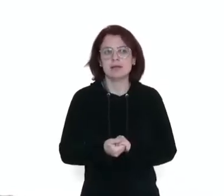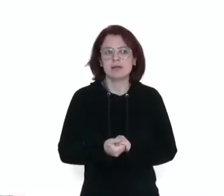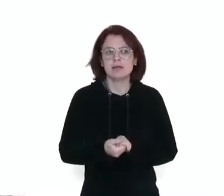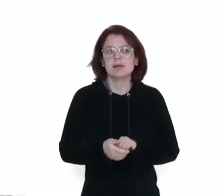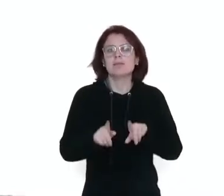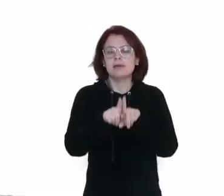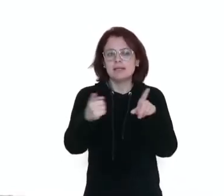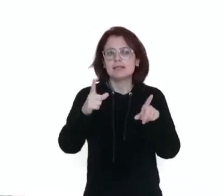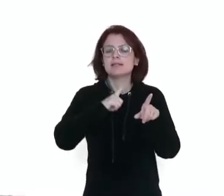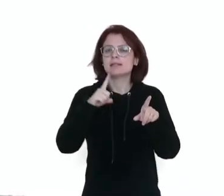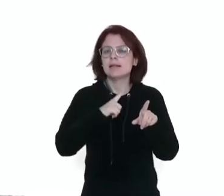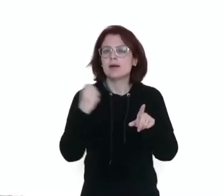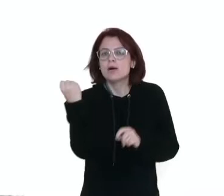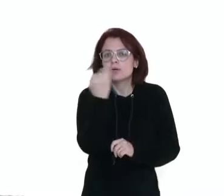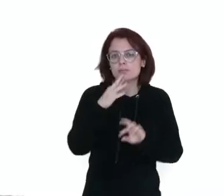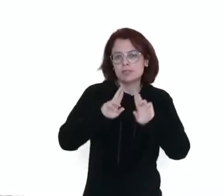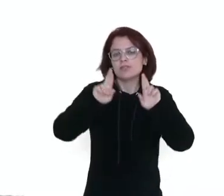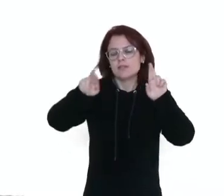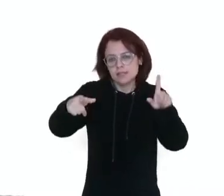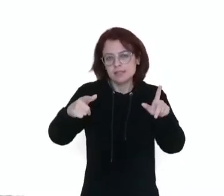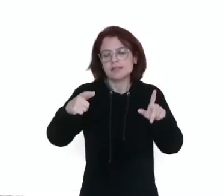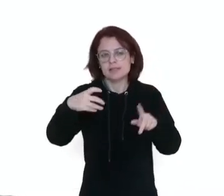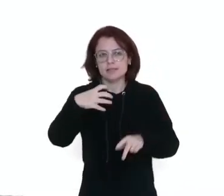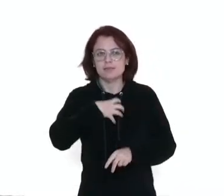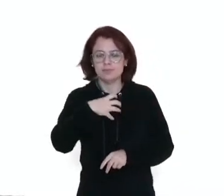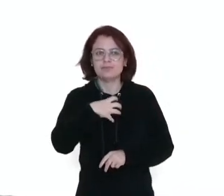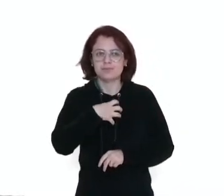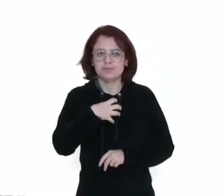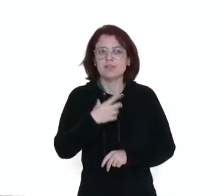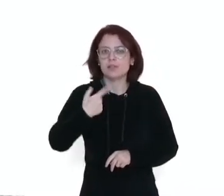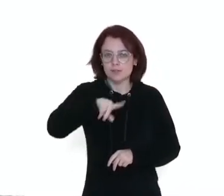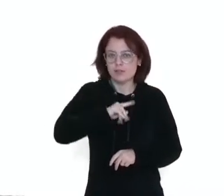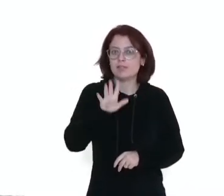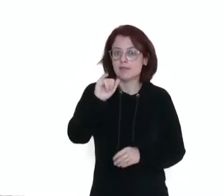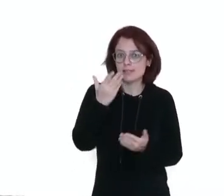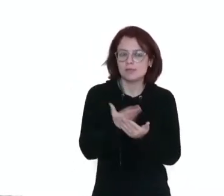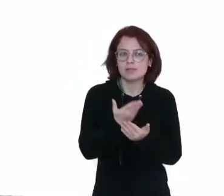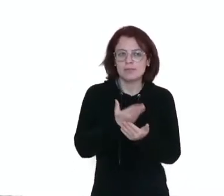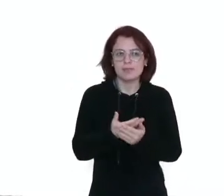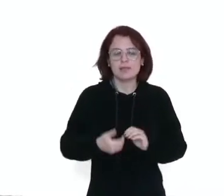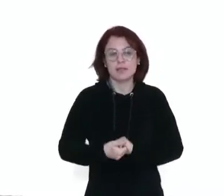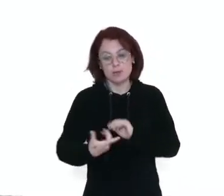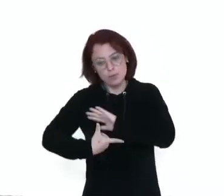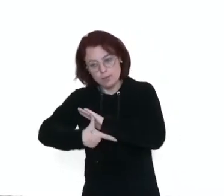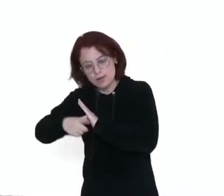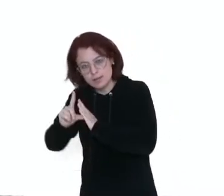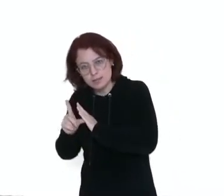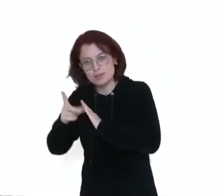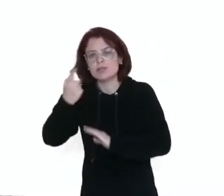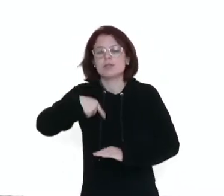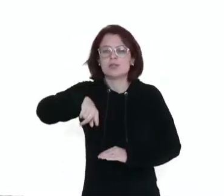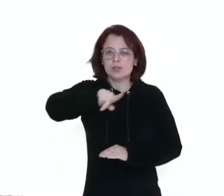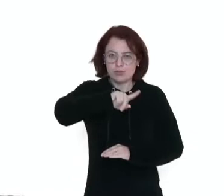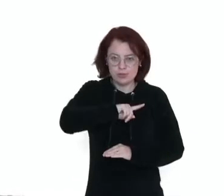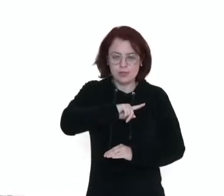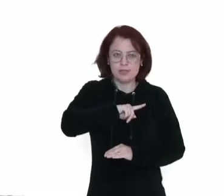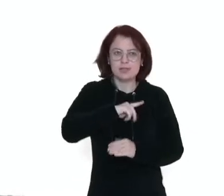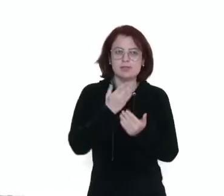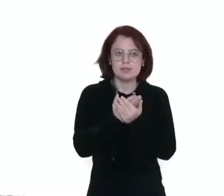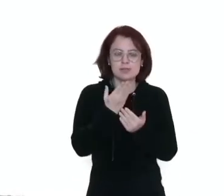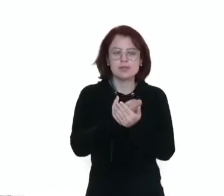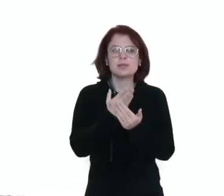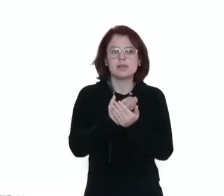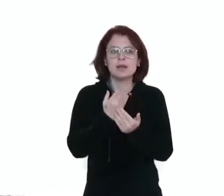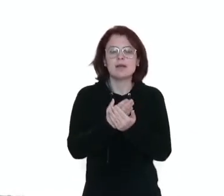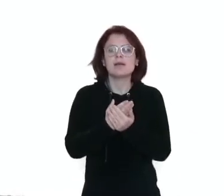algumas diferenças de significado e é isso que a gente vai estudar, né? Então, antes de estudar a diferença entre mais, mas e